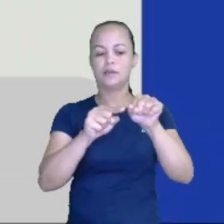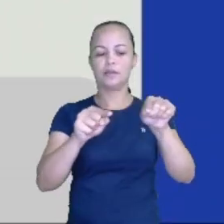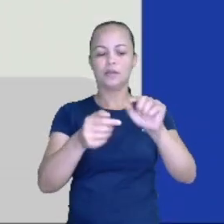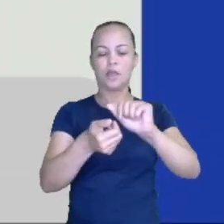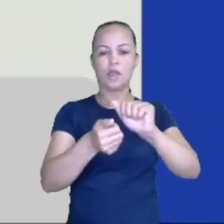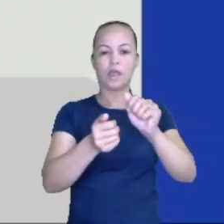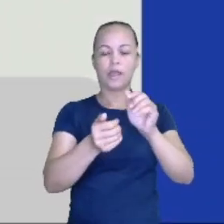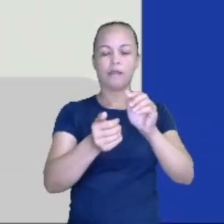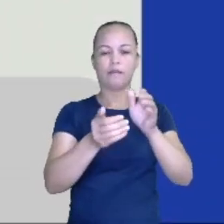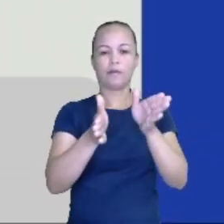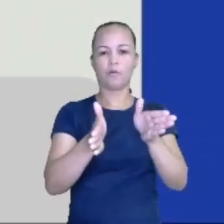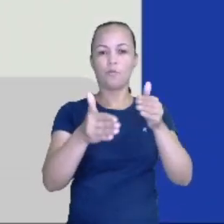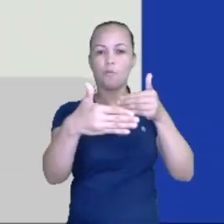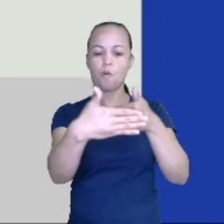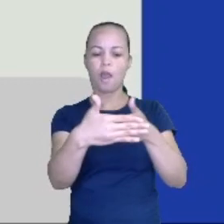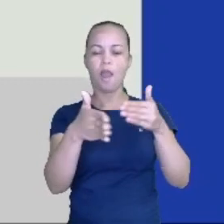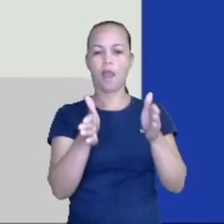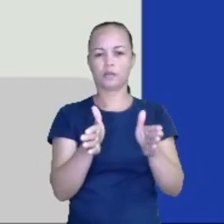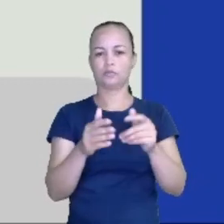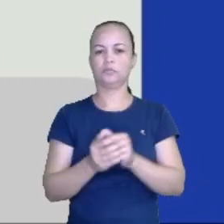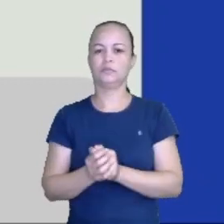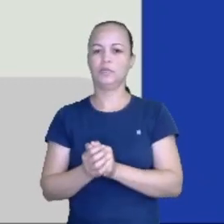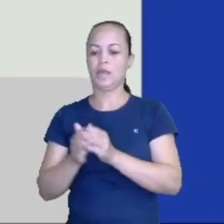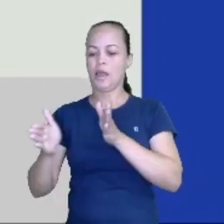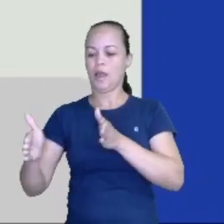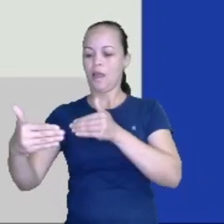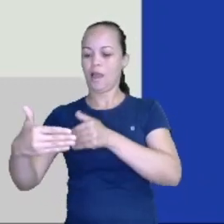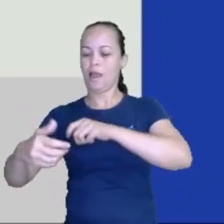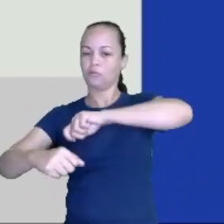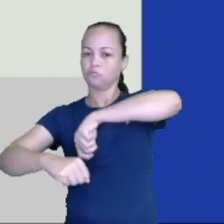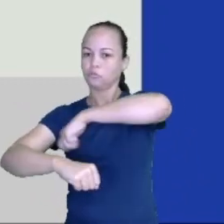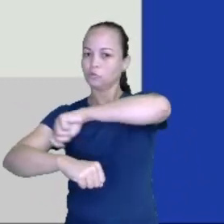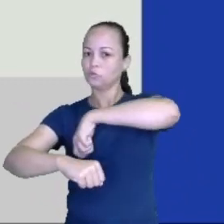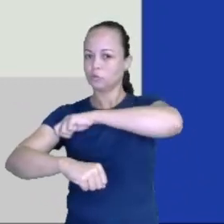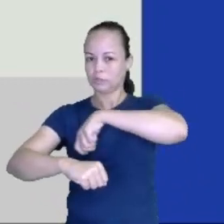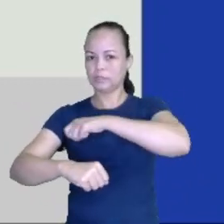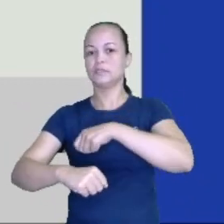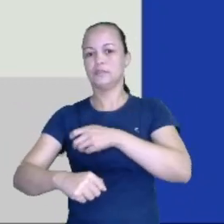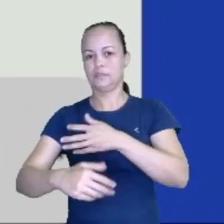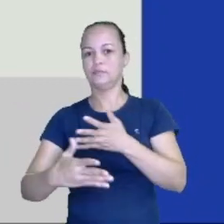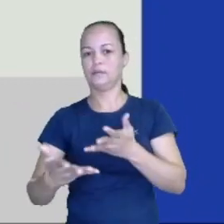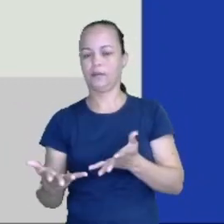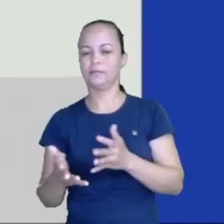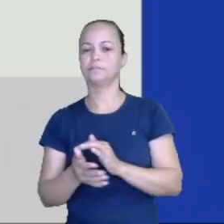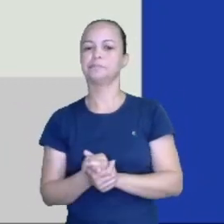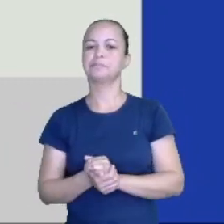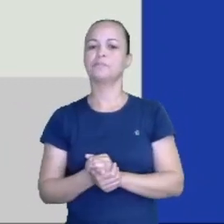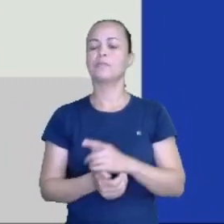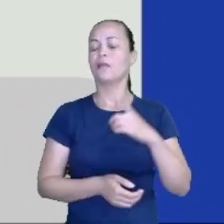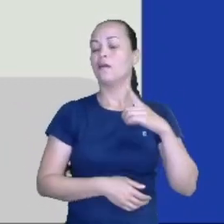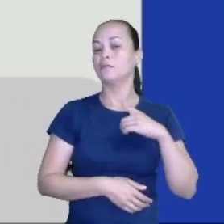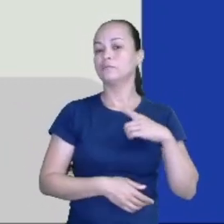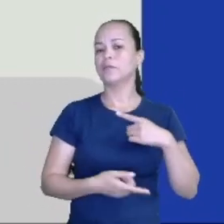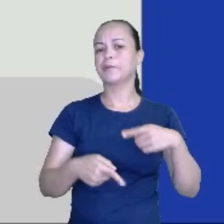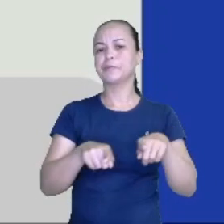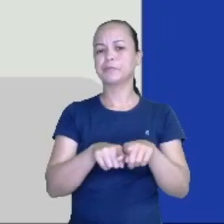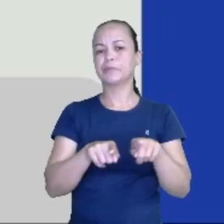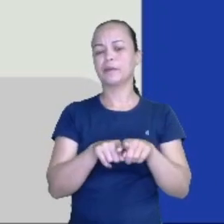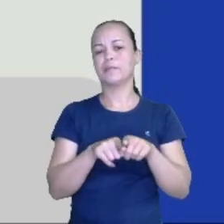quarto, a cozinha, os cômodos das casas. Eu tenho